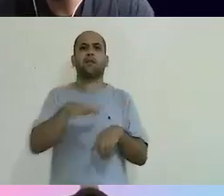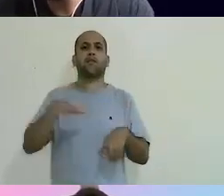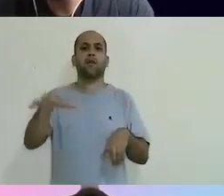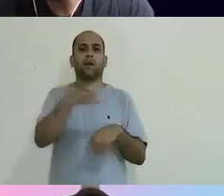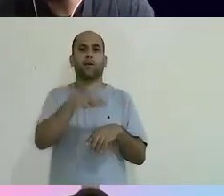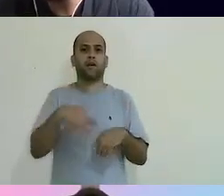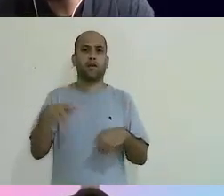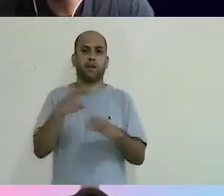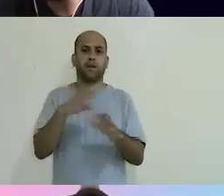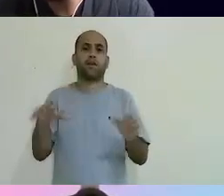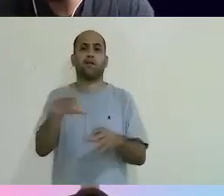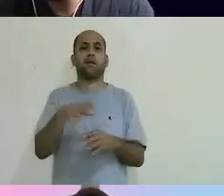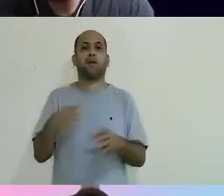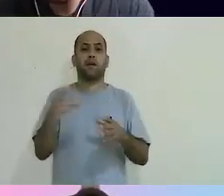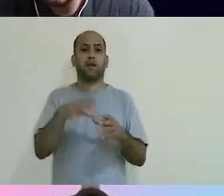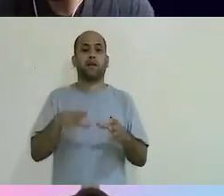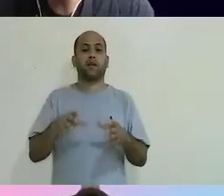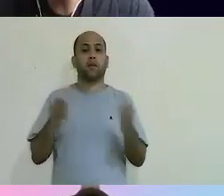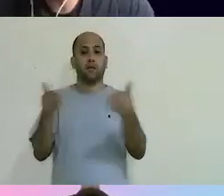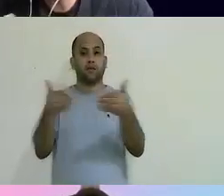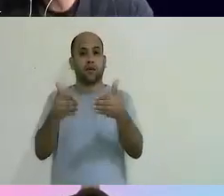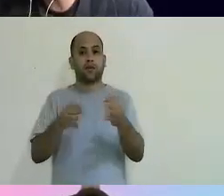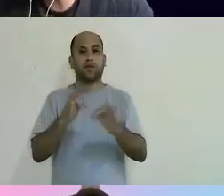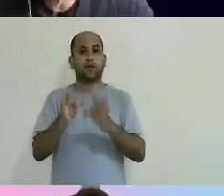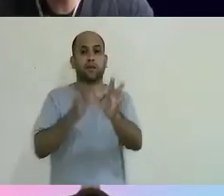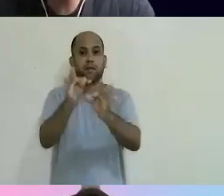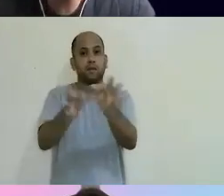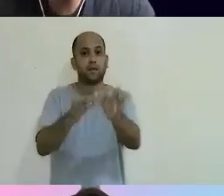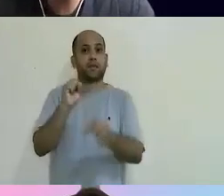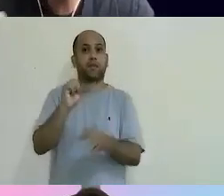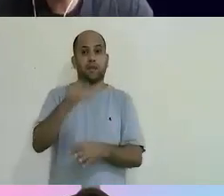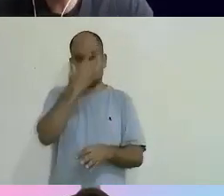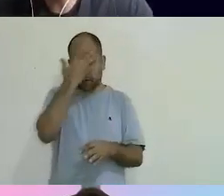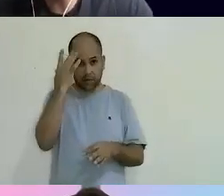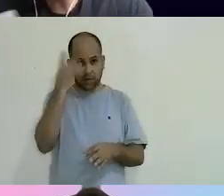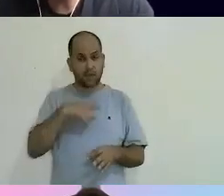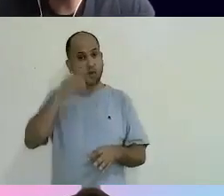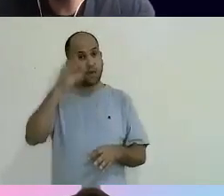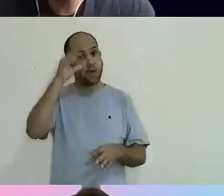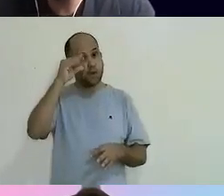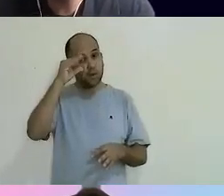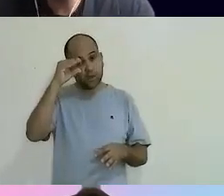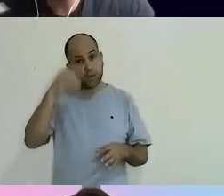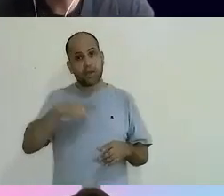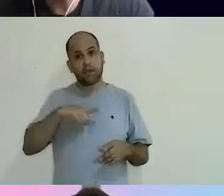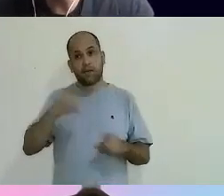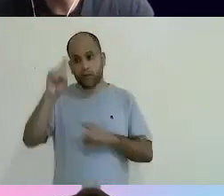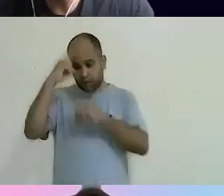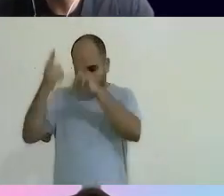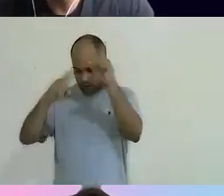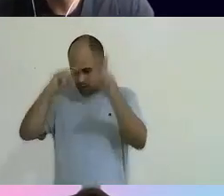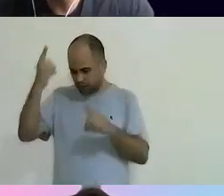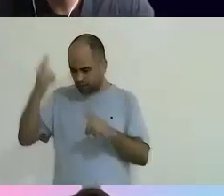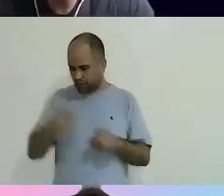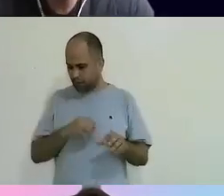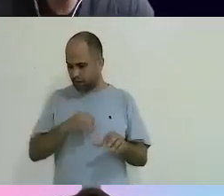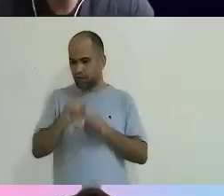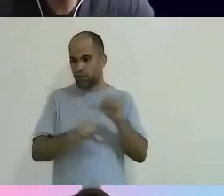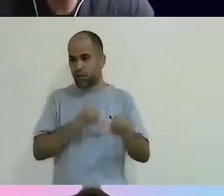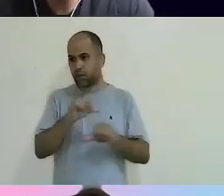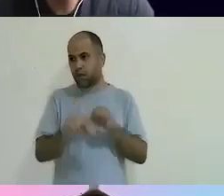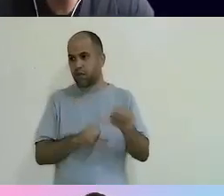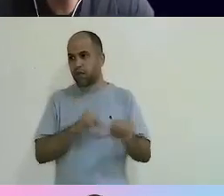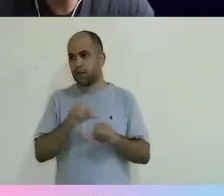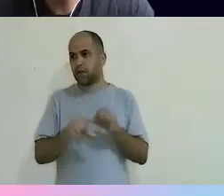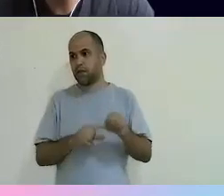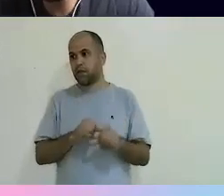da tecnologia realmente. E aqui, se a pessoa teve a curiosidade, se a pessoa teve a criatividade e inovou, a pessoa ela não